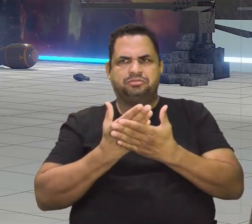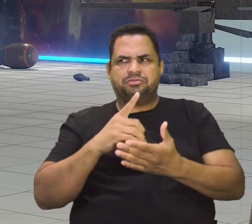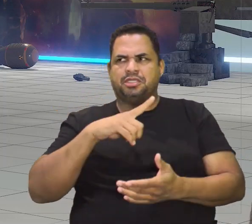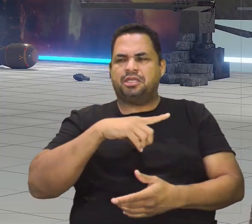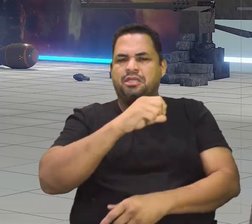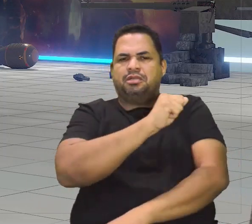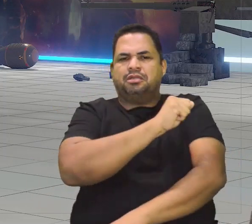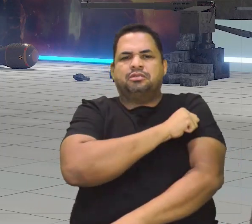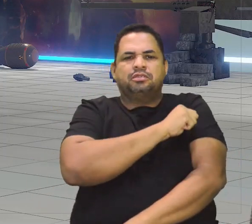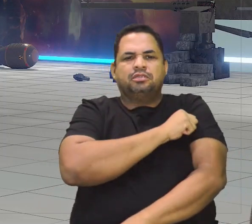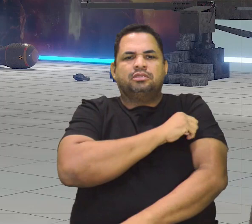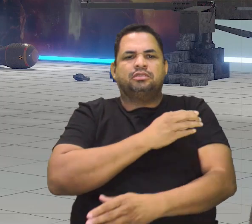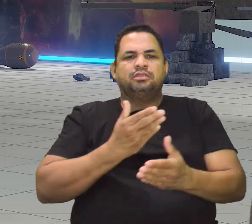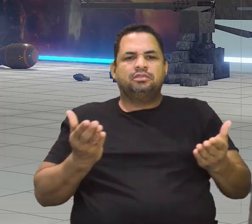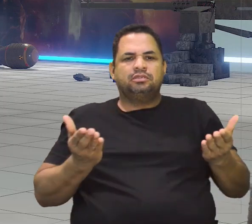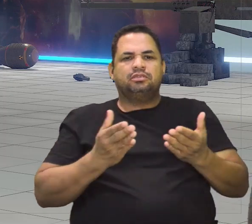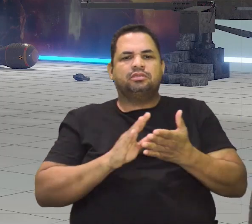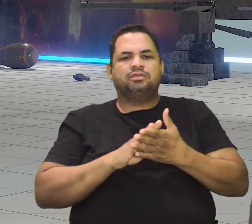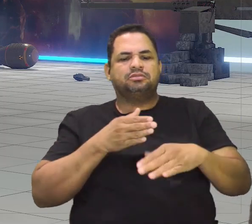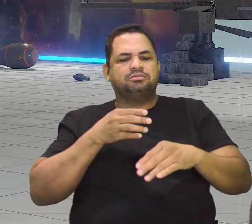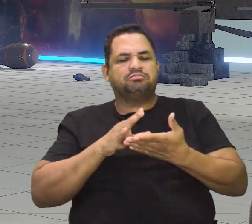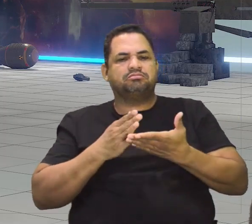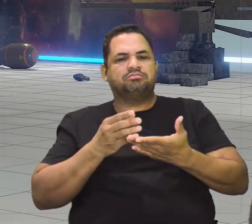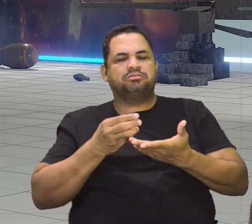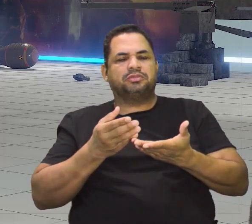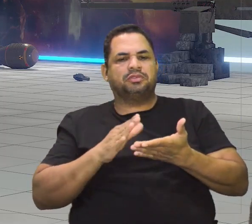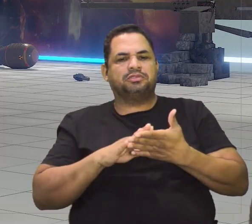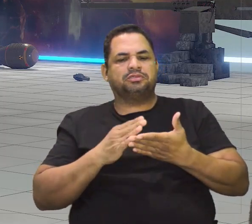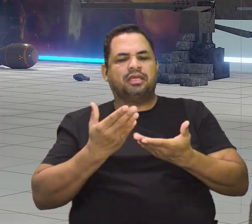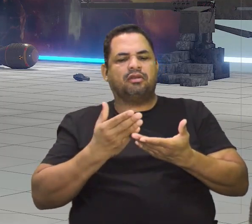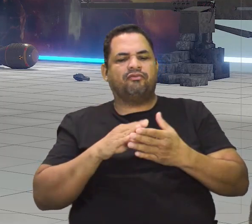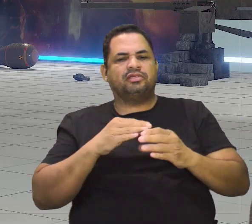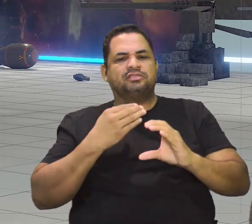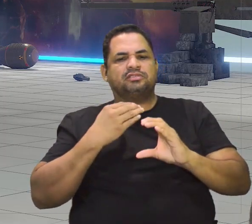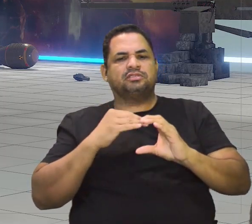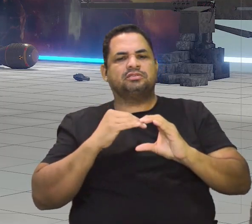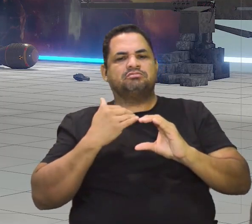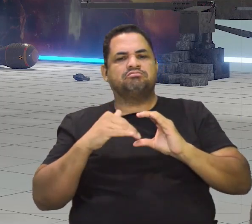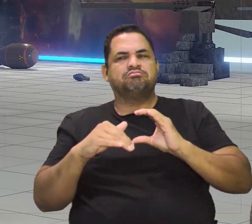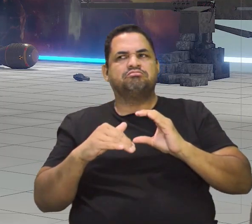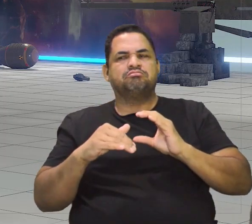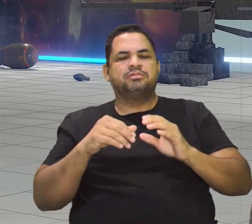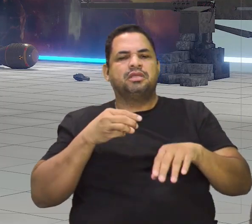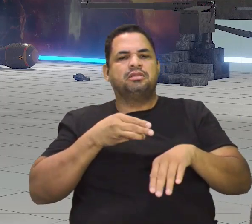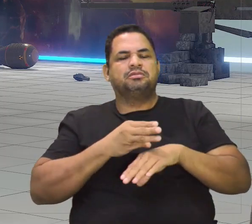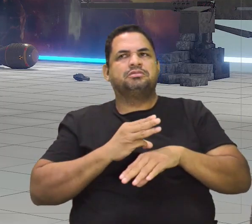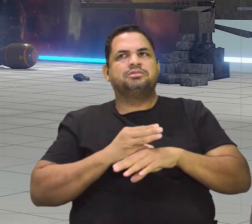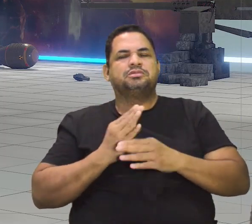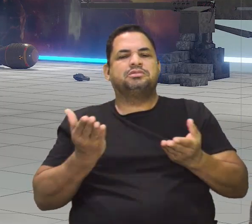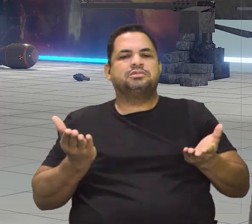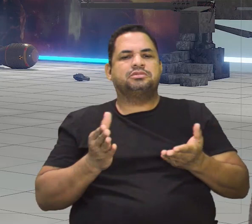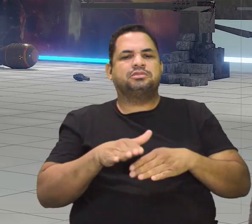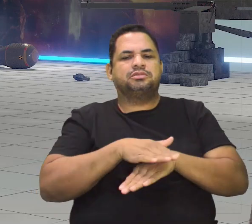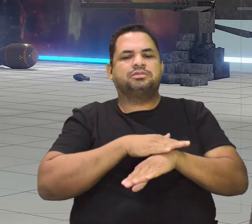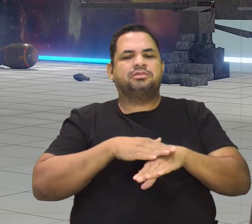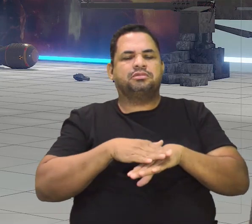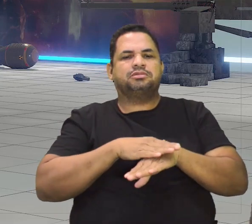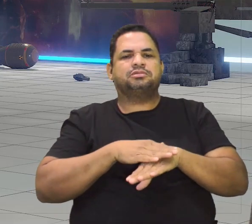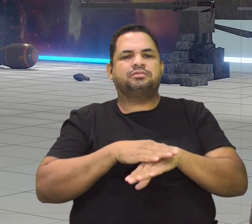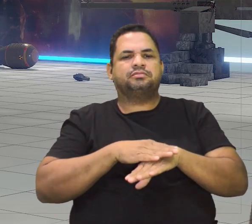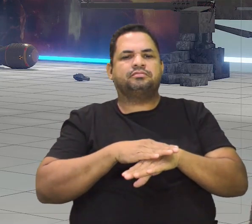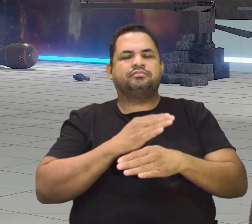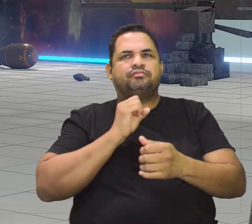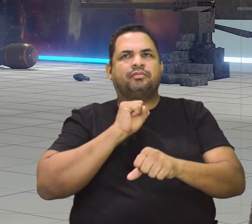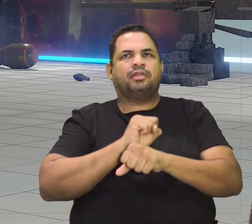ali. Ainda agora eu estava no chat conversando aí com alguns professores presenciais de vocês. Que eu paro aqui enquanto vocês fazem atividade, eu